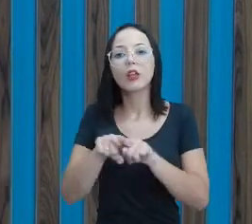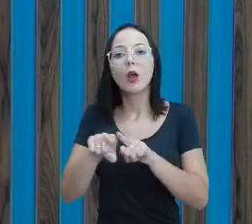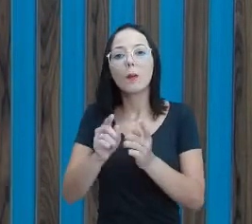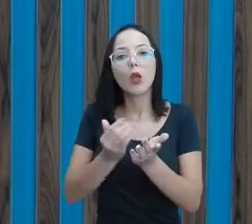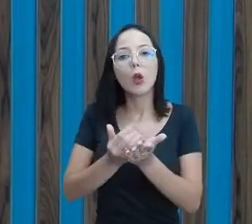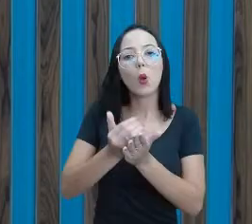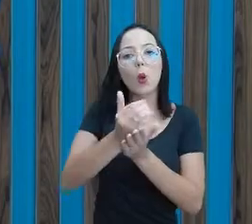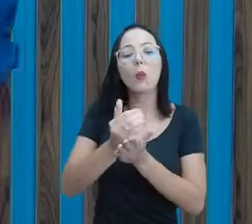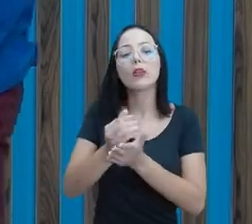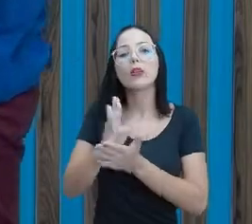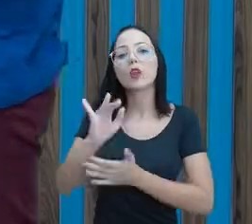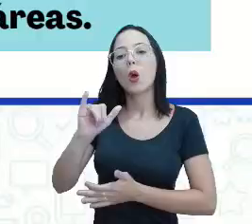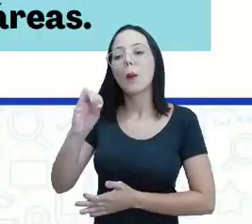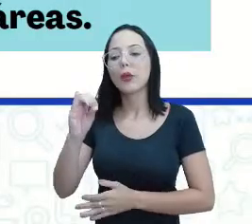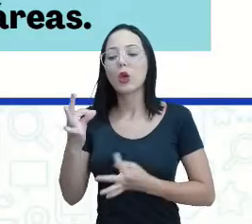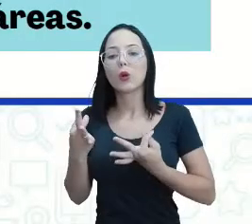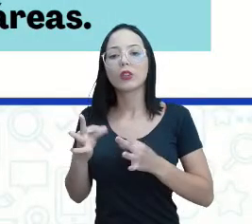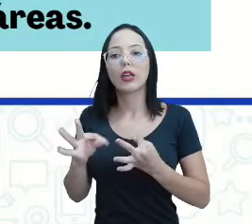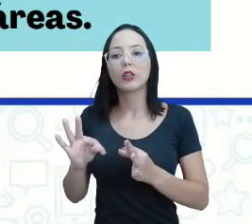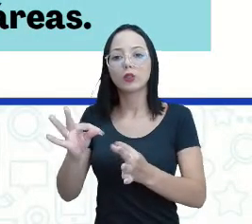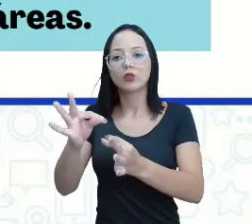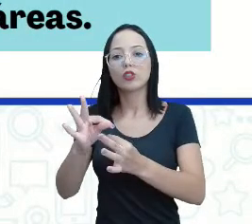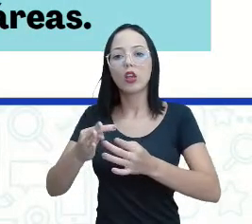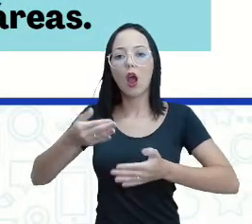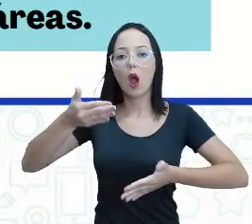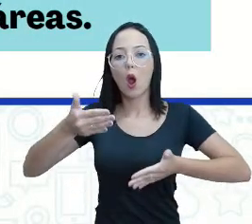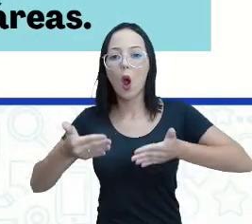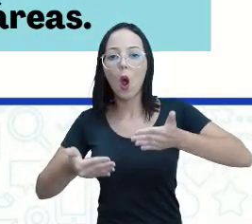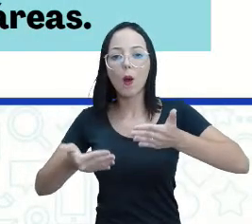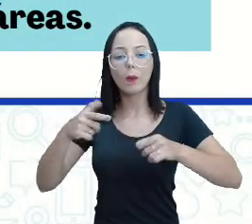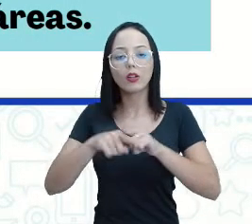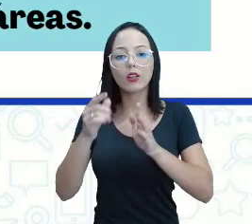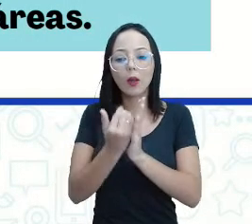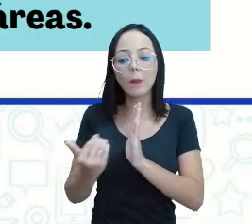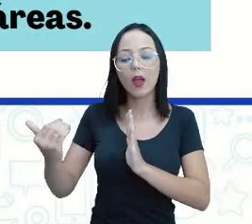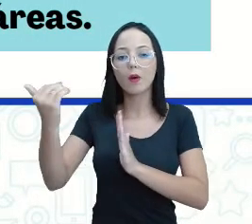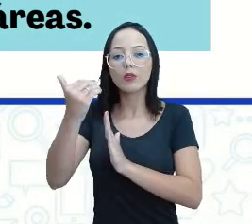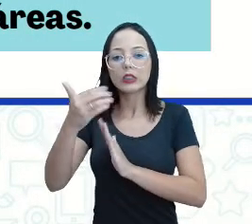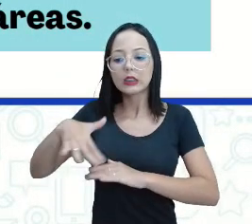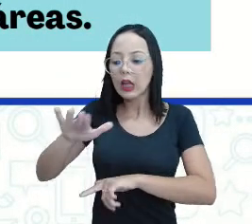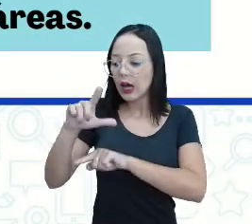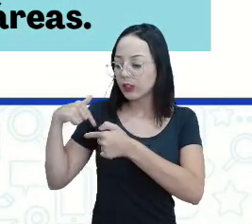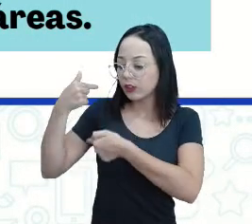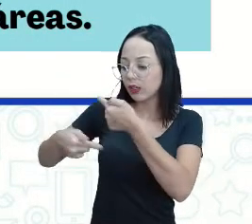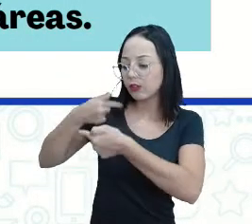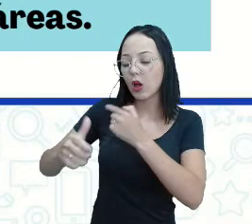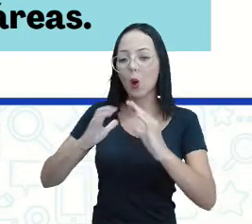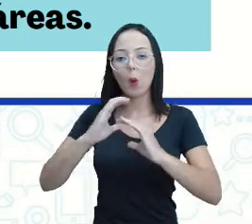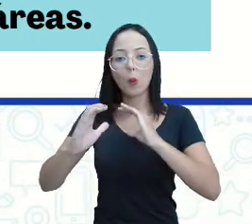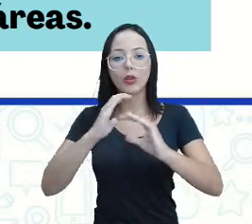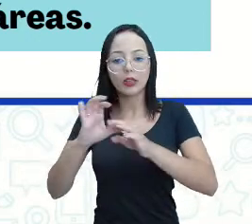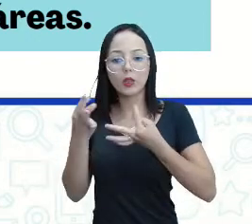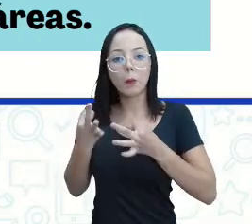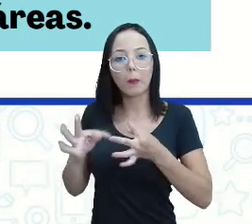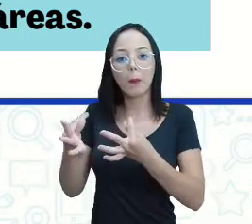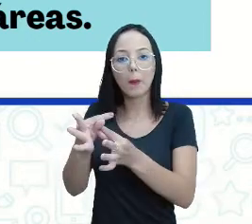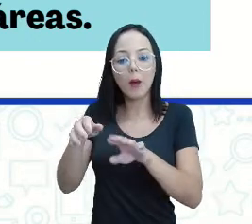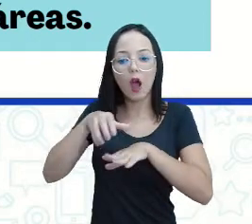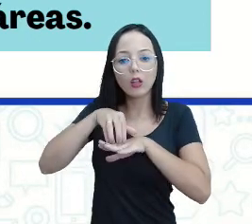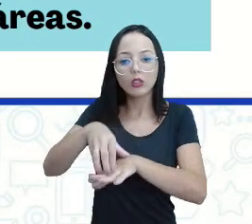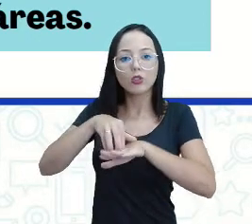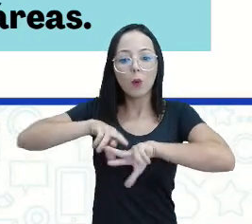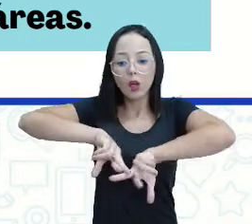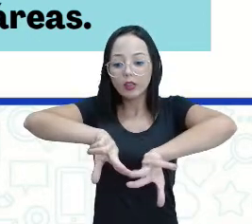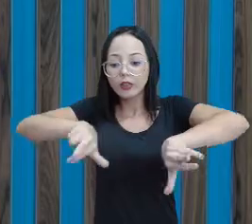introdução da biotecnologia, robótica, avanço na área da genética, telecomunicações, eletrônicas, transporte, entre